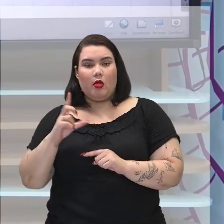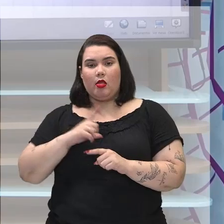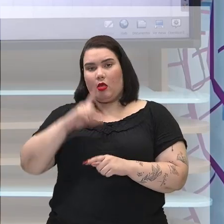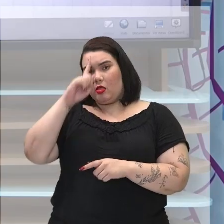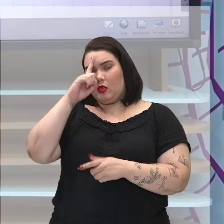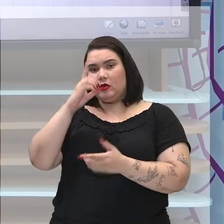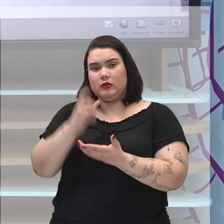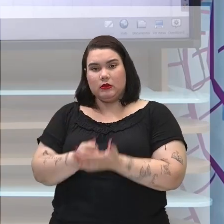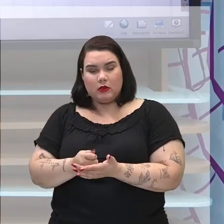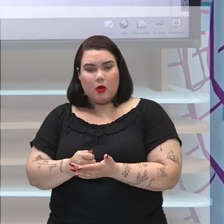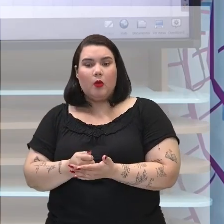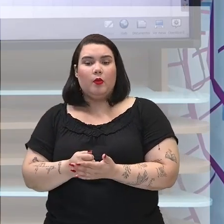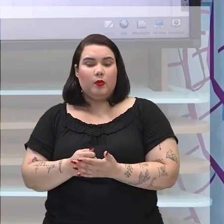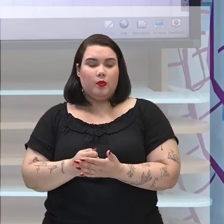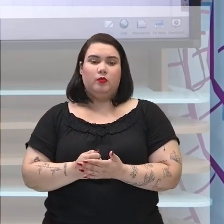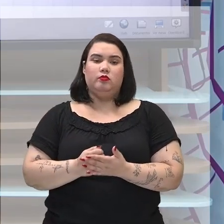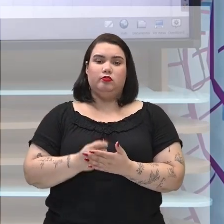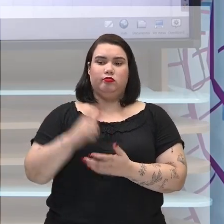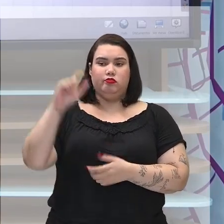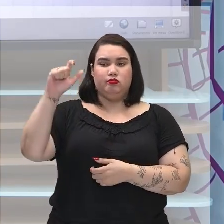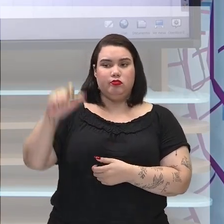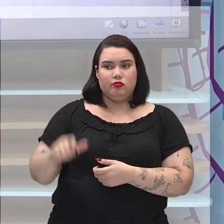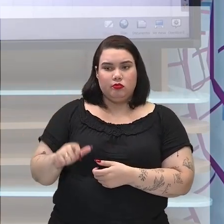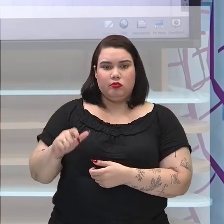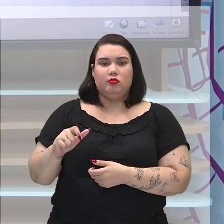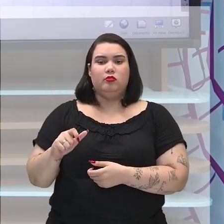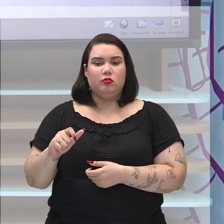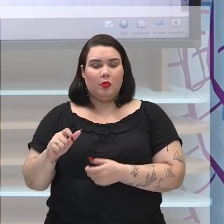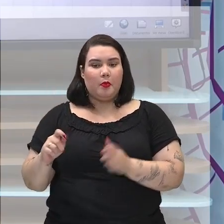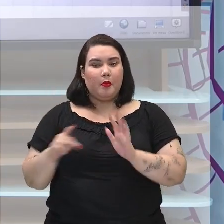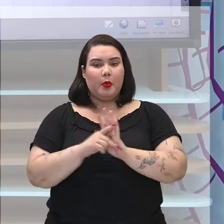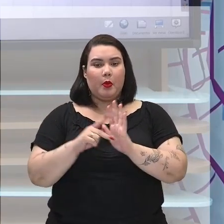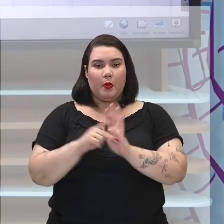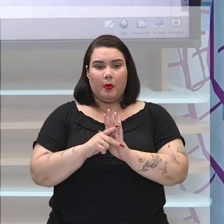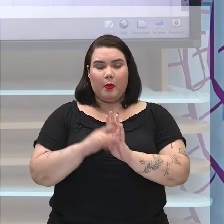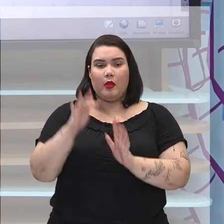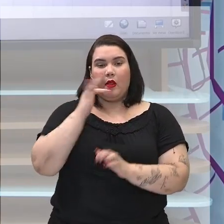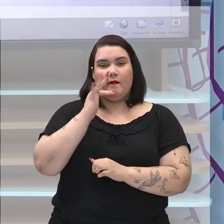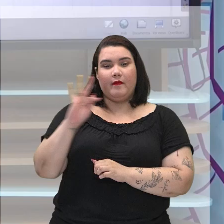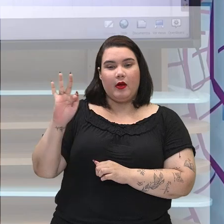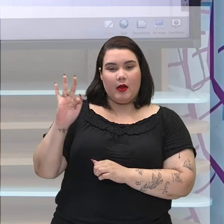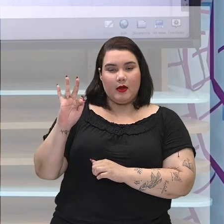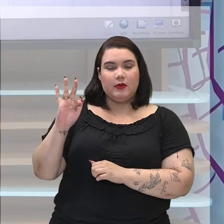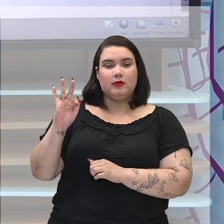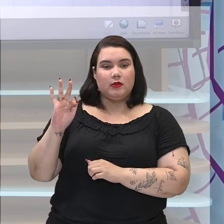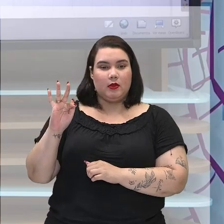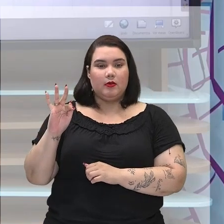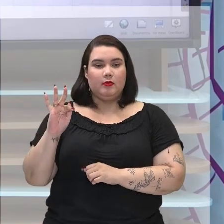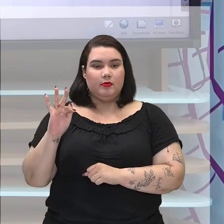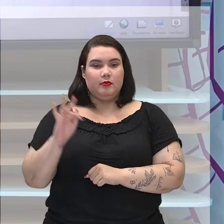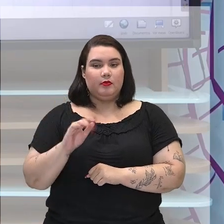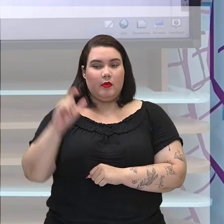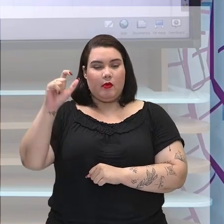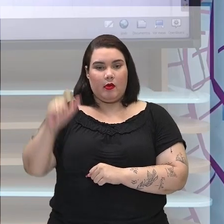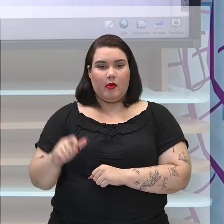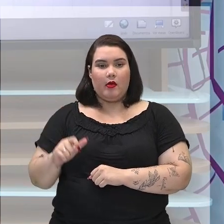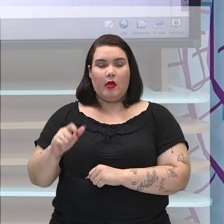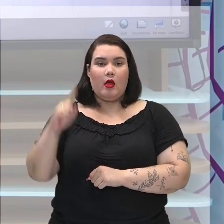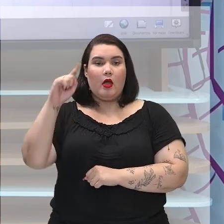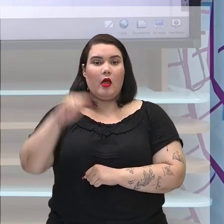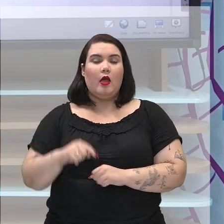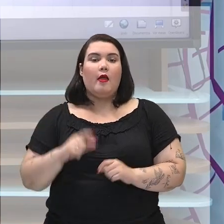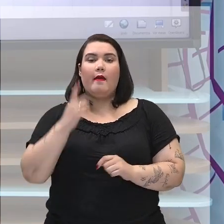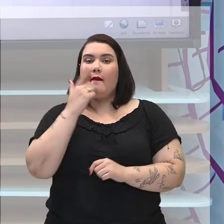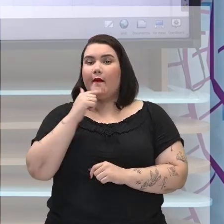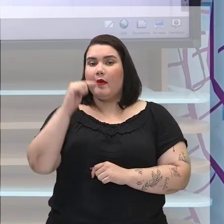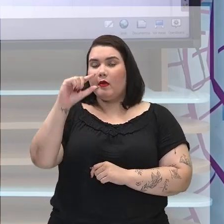por aquela figura emblemática francesa que foi o Napoleão